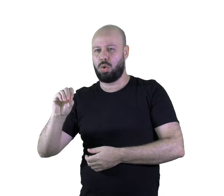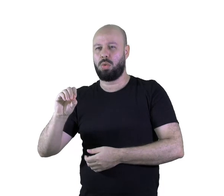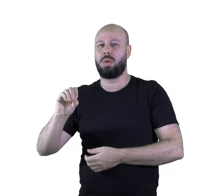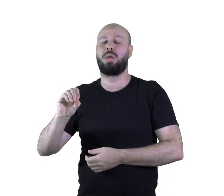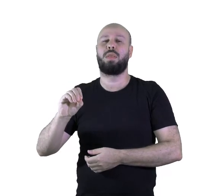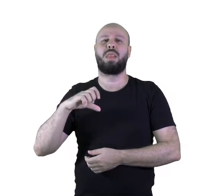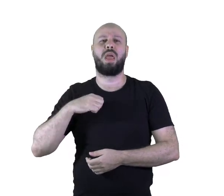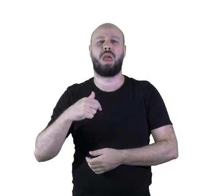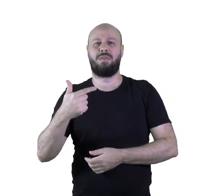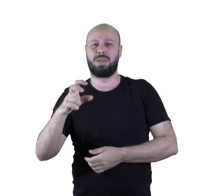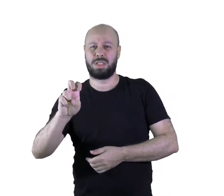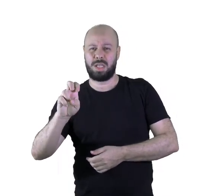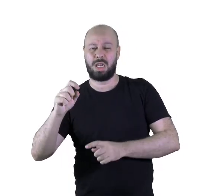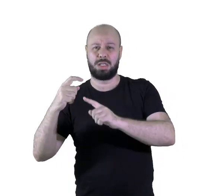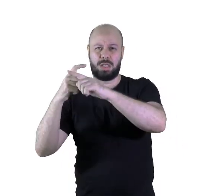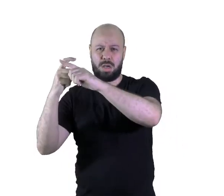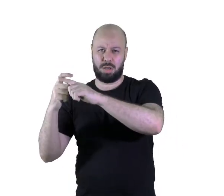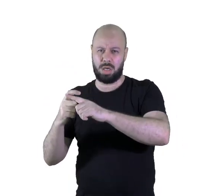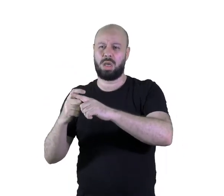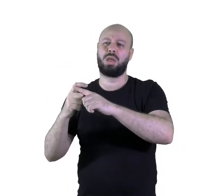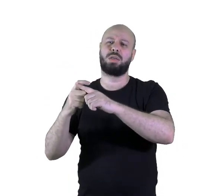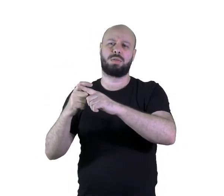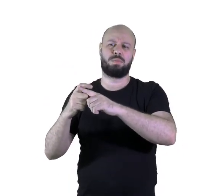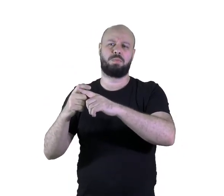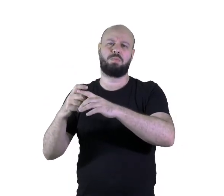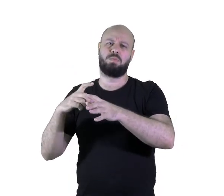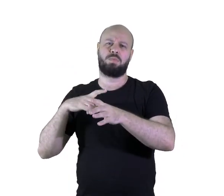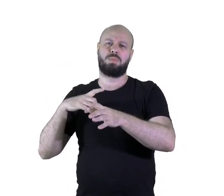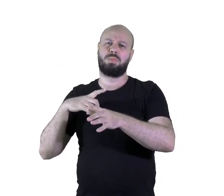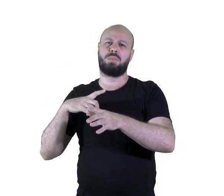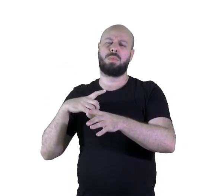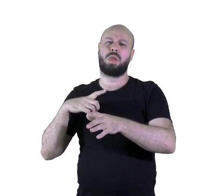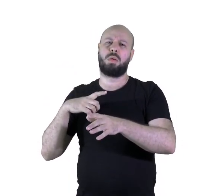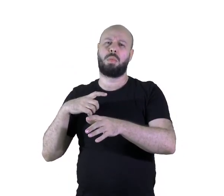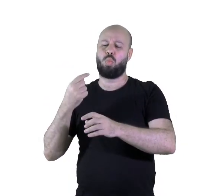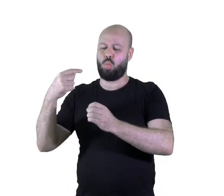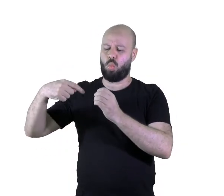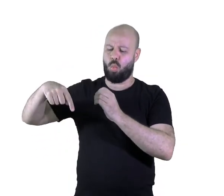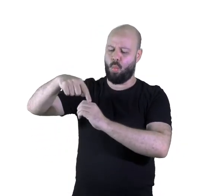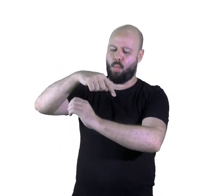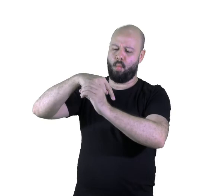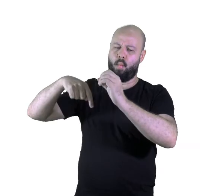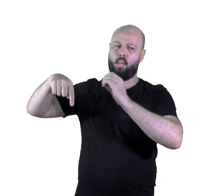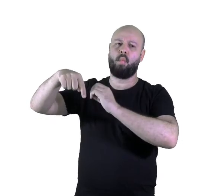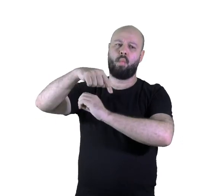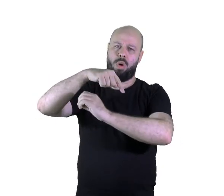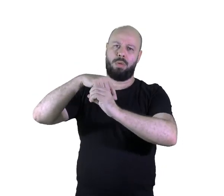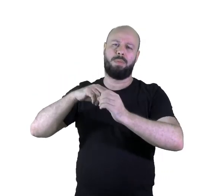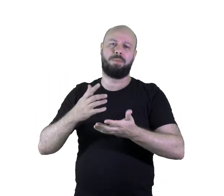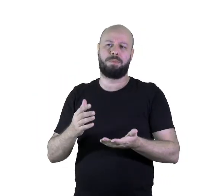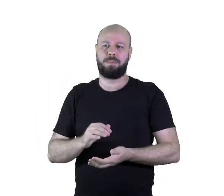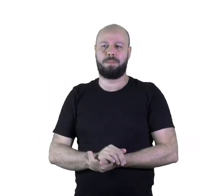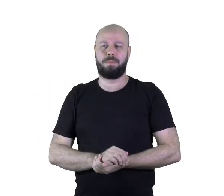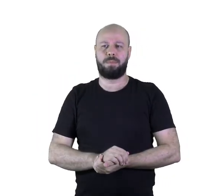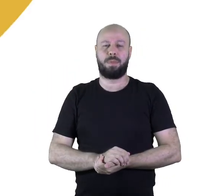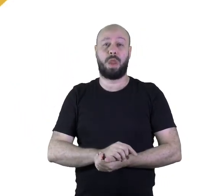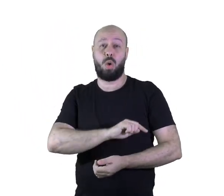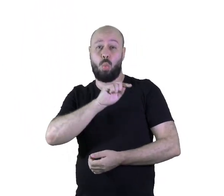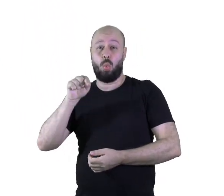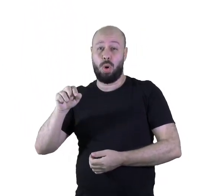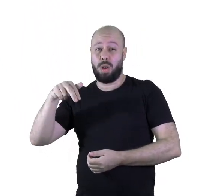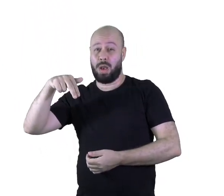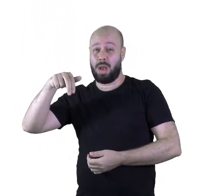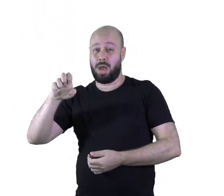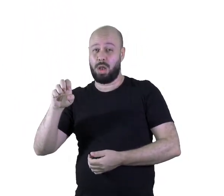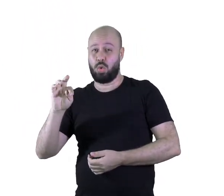tem 27 satélites, também tem um anel, né, em redor dele. E o Netuno, que é o